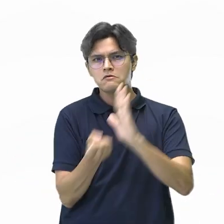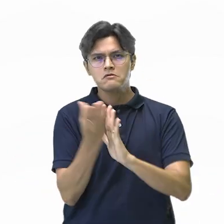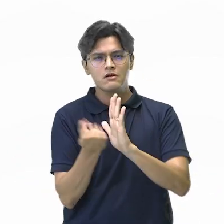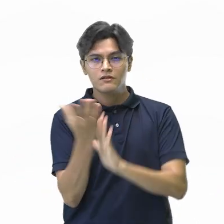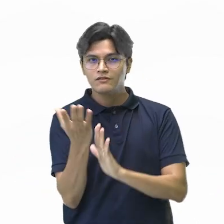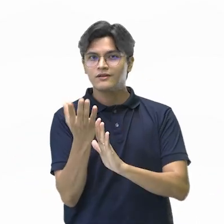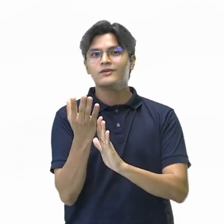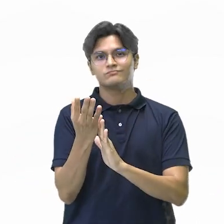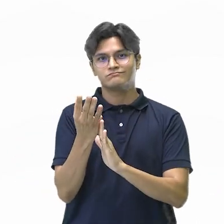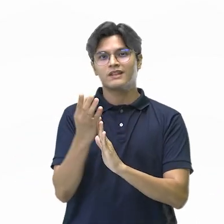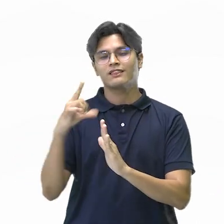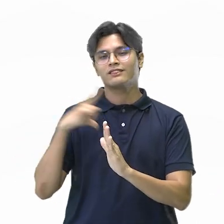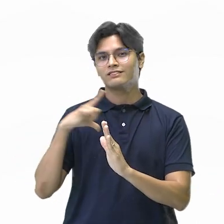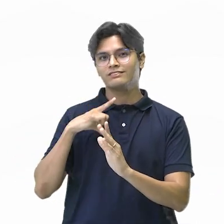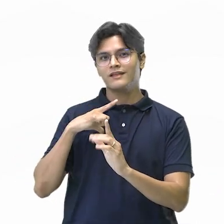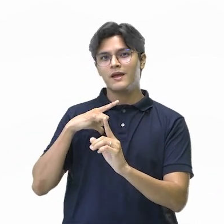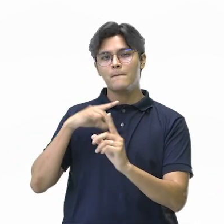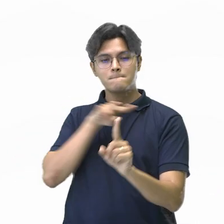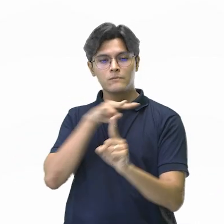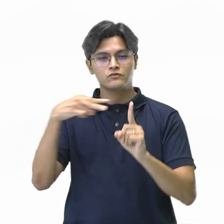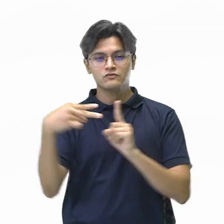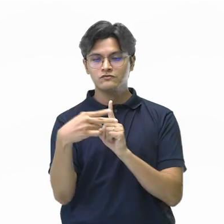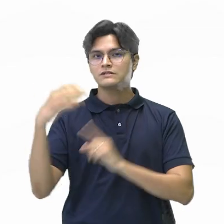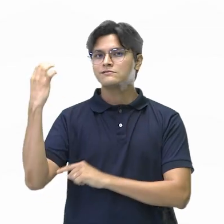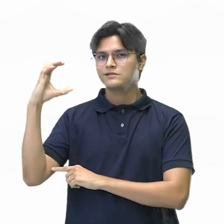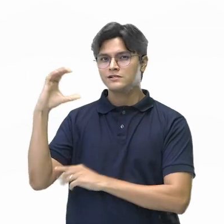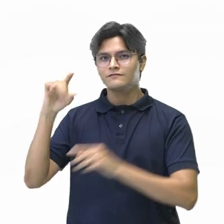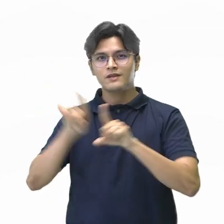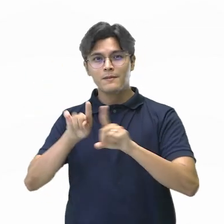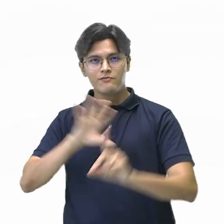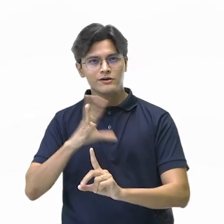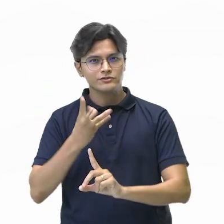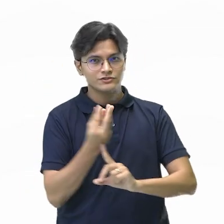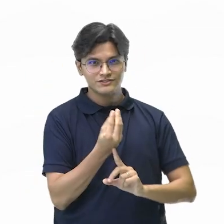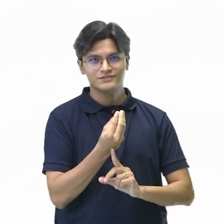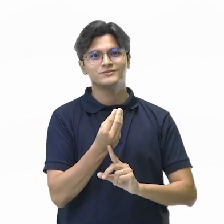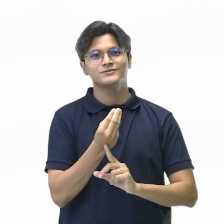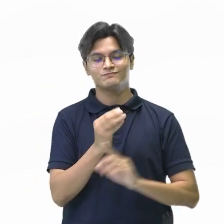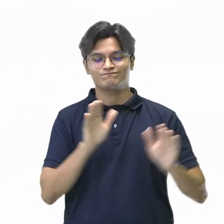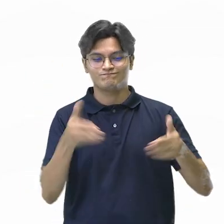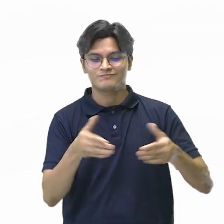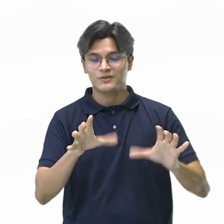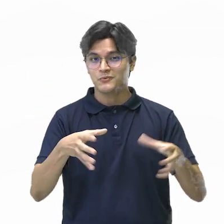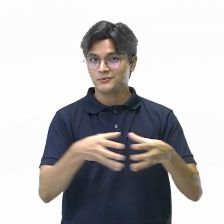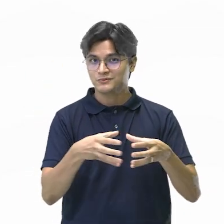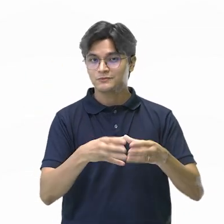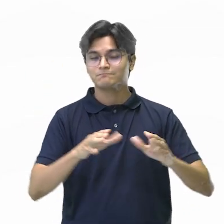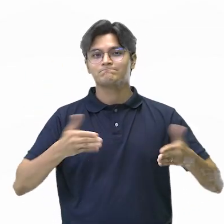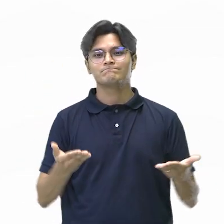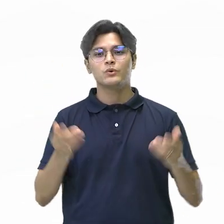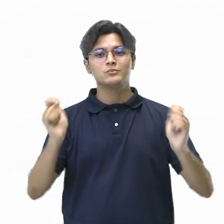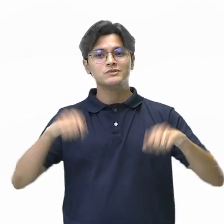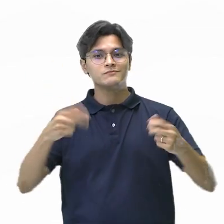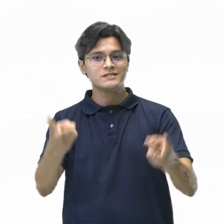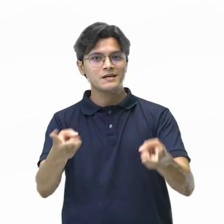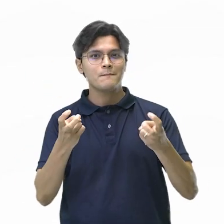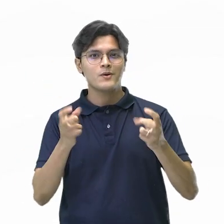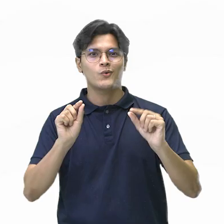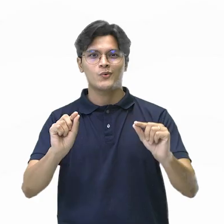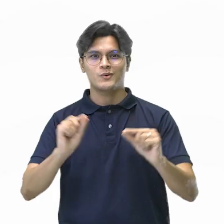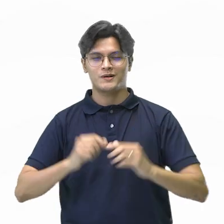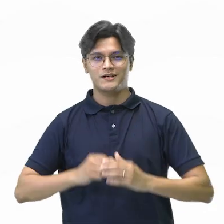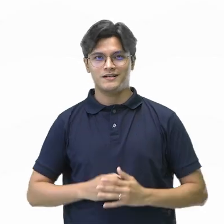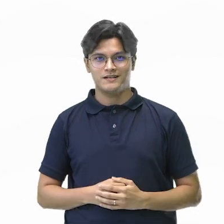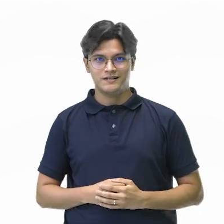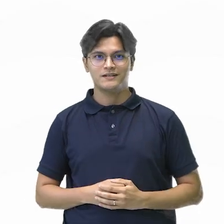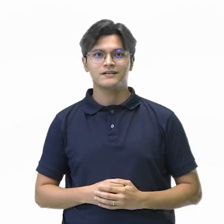um olhar científico e artístico para todo um conjunto. Dessa forma, vamos perceber que